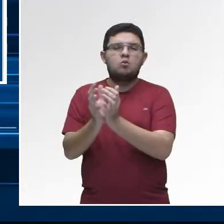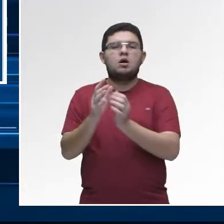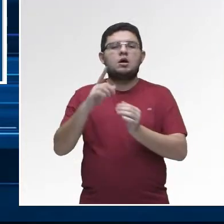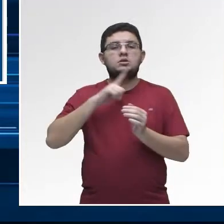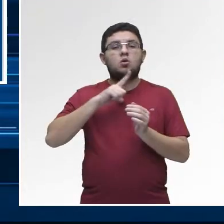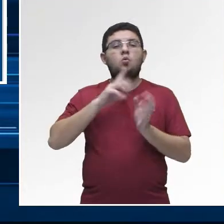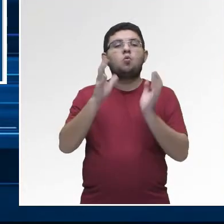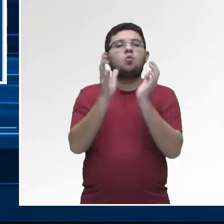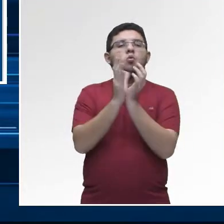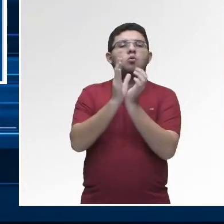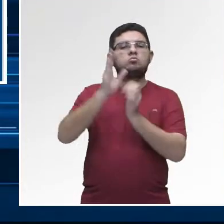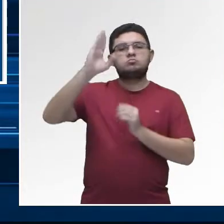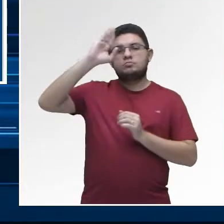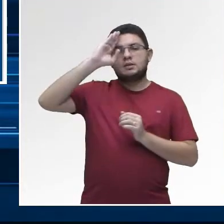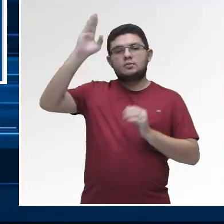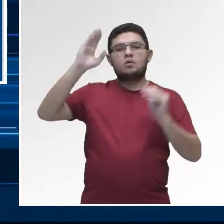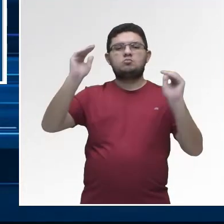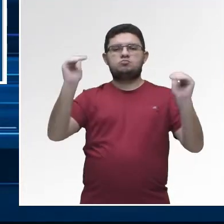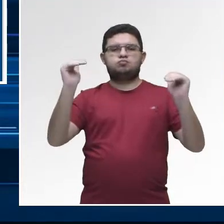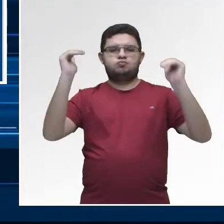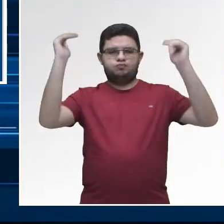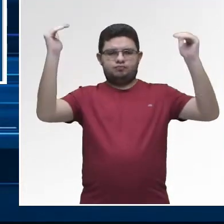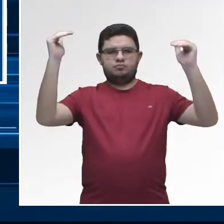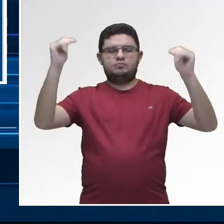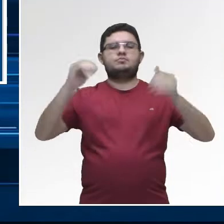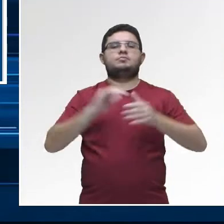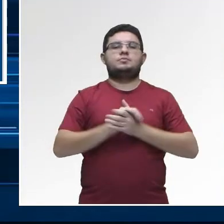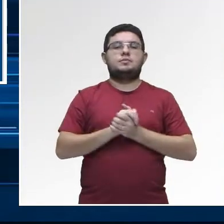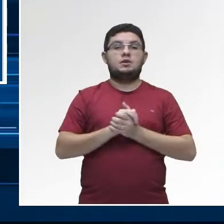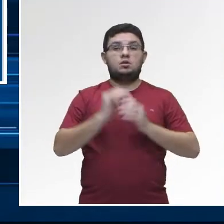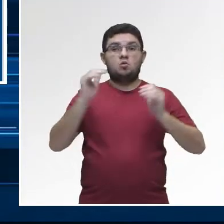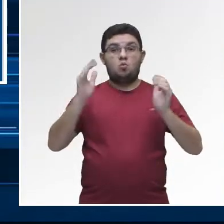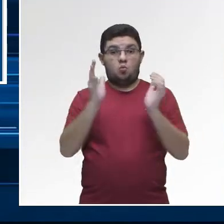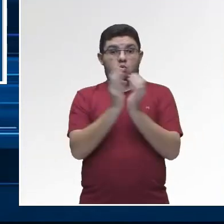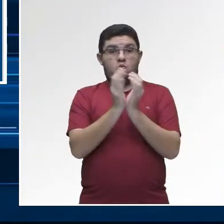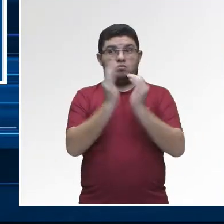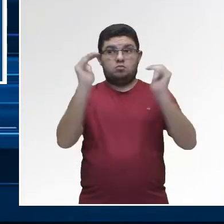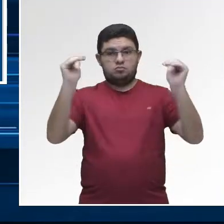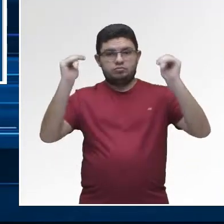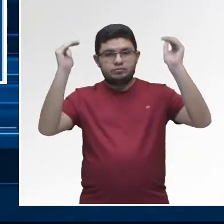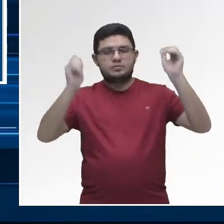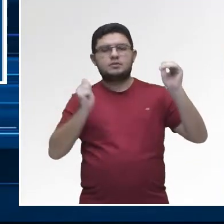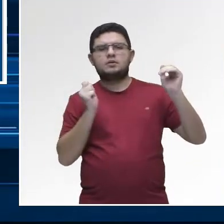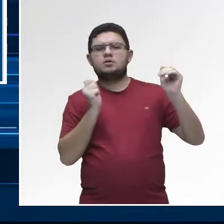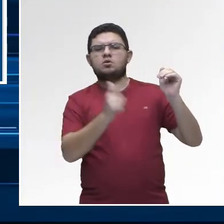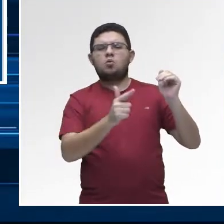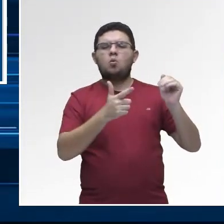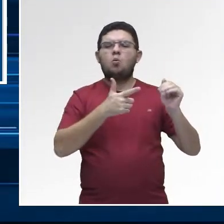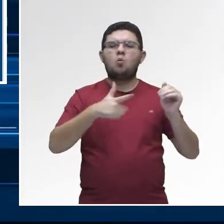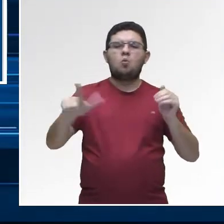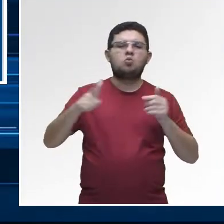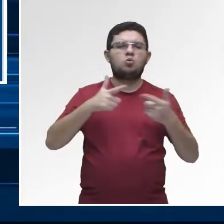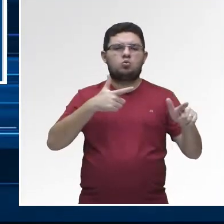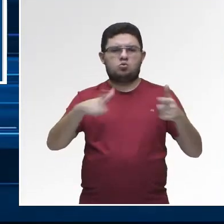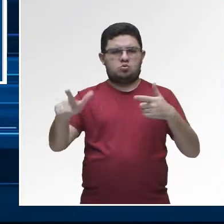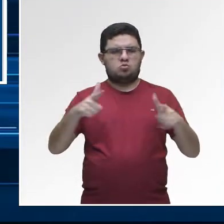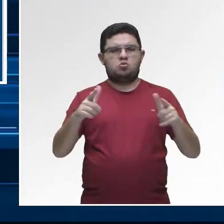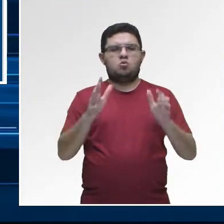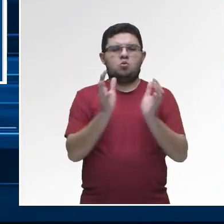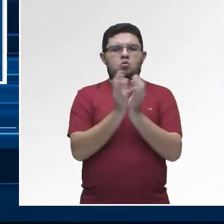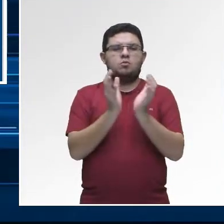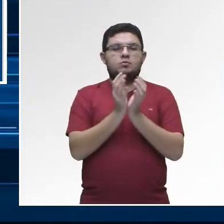que estão acima dos outros, sobre os inferiores, né? Clero, nobreza e